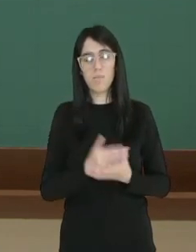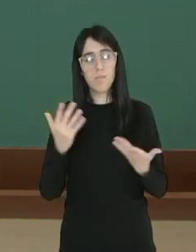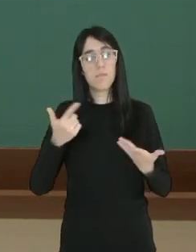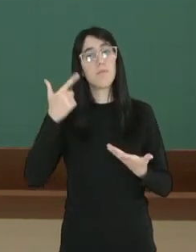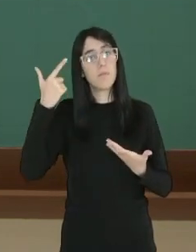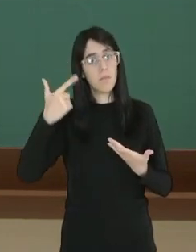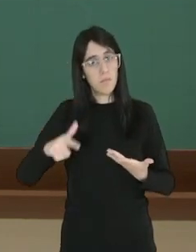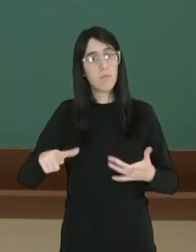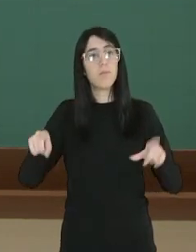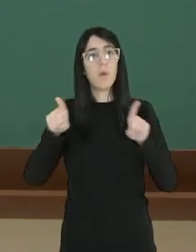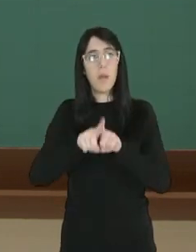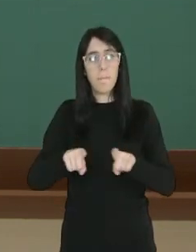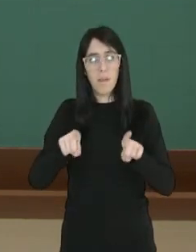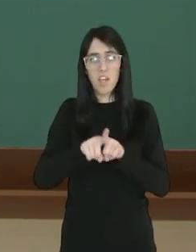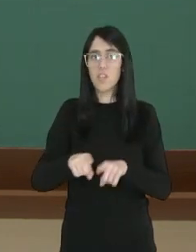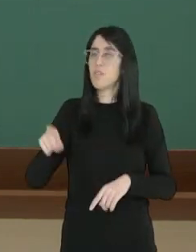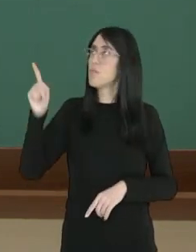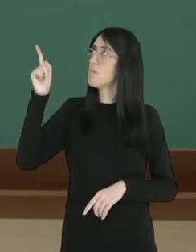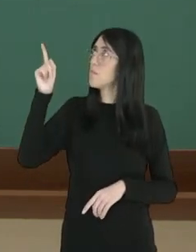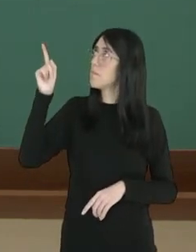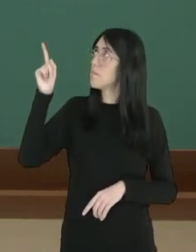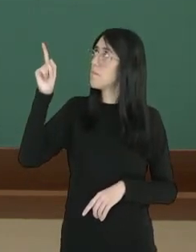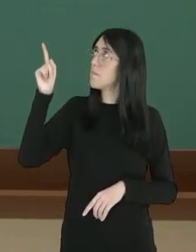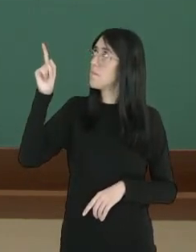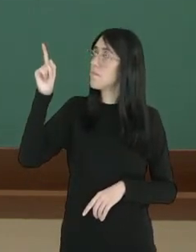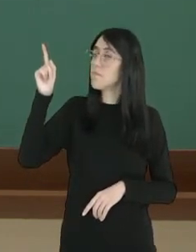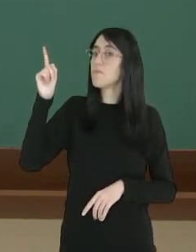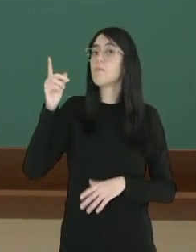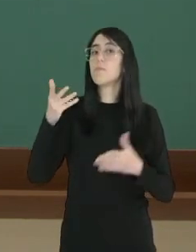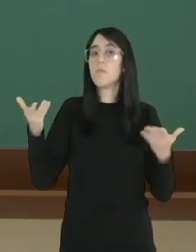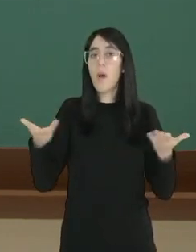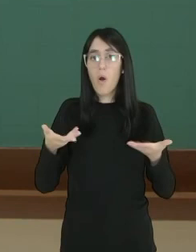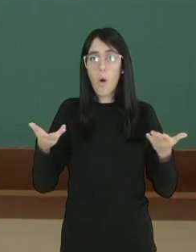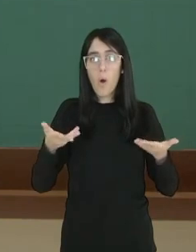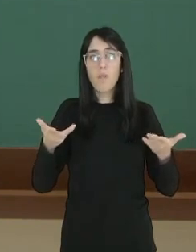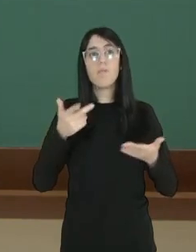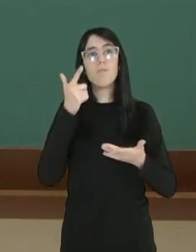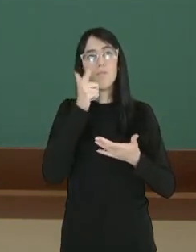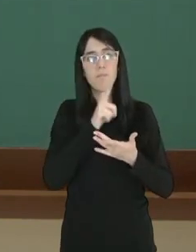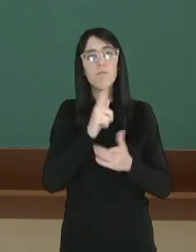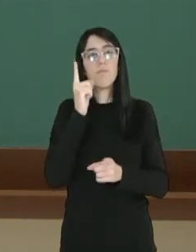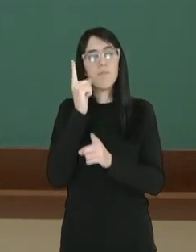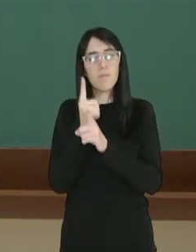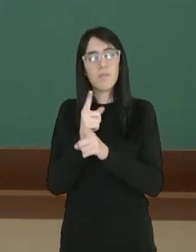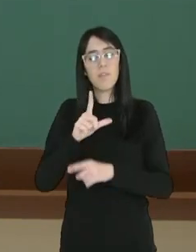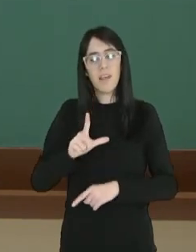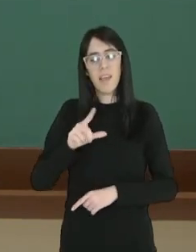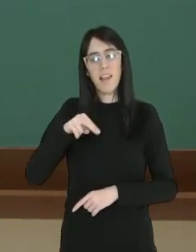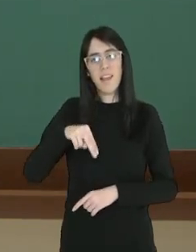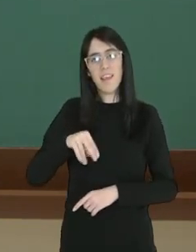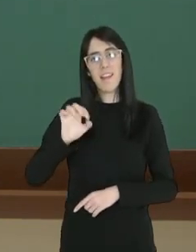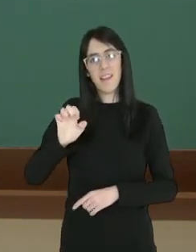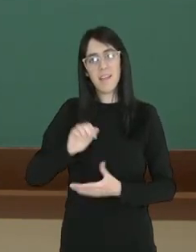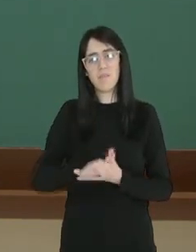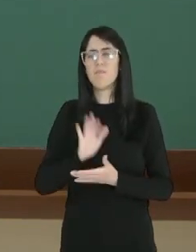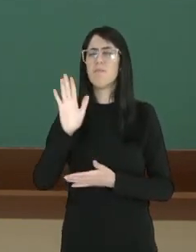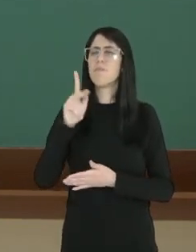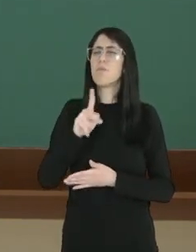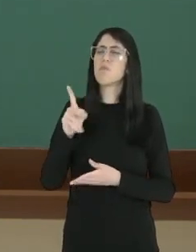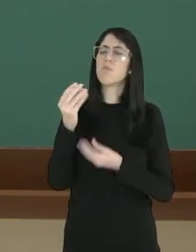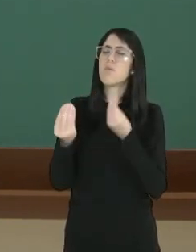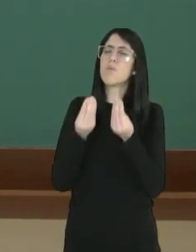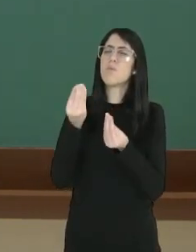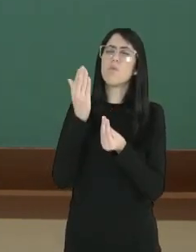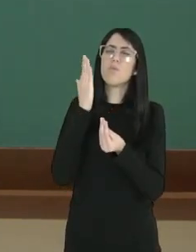Repetimos essa multiplicação e agora nós encontramos o valor de ln de E. Professora, mas como que eu sei